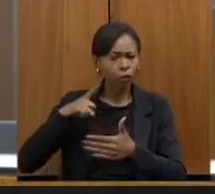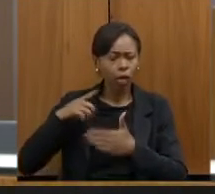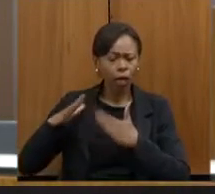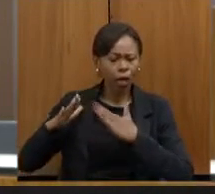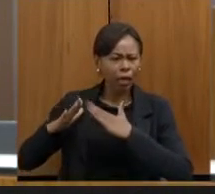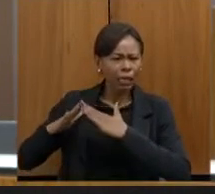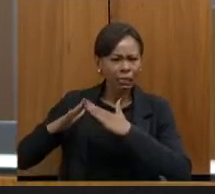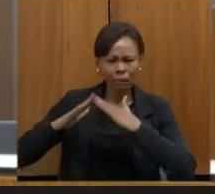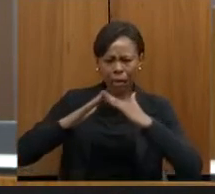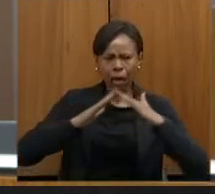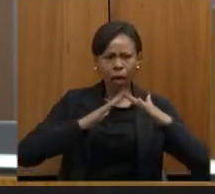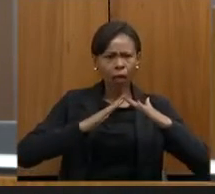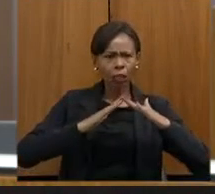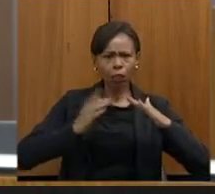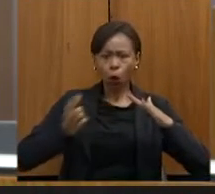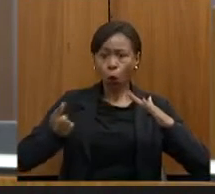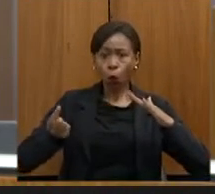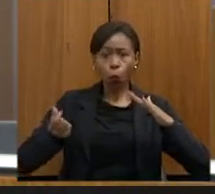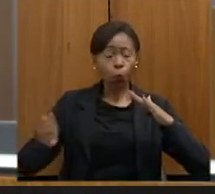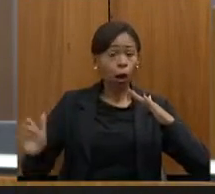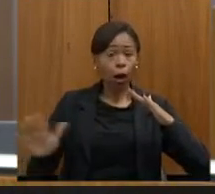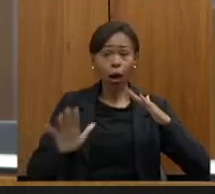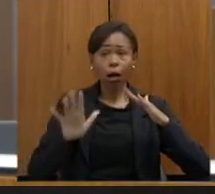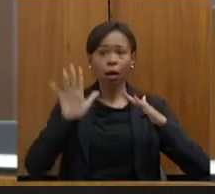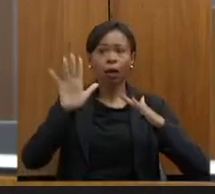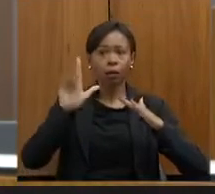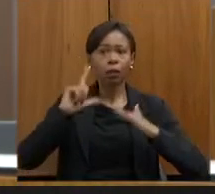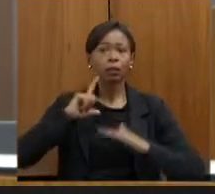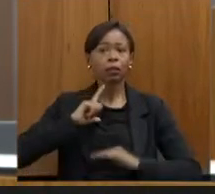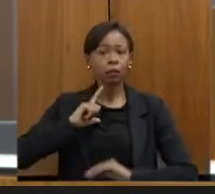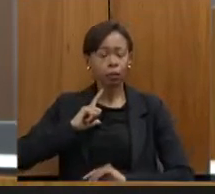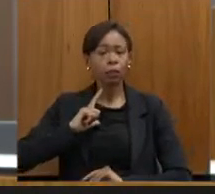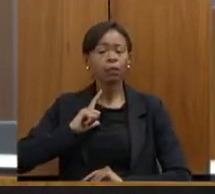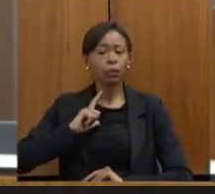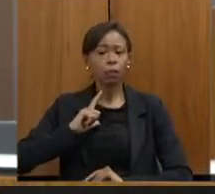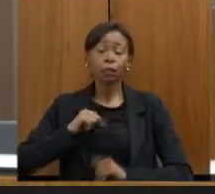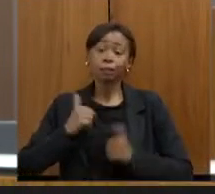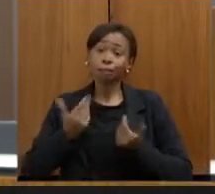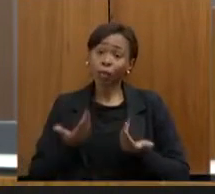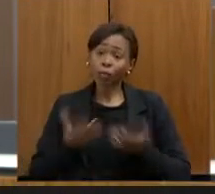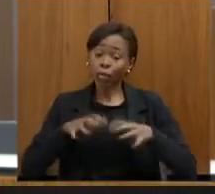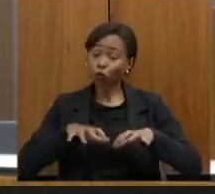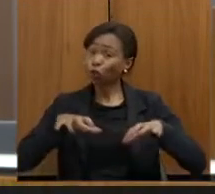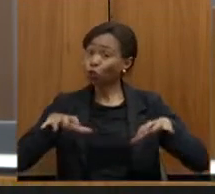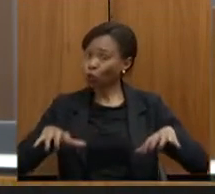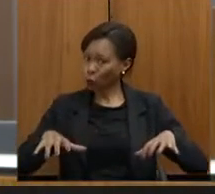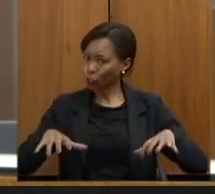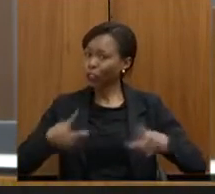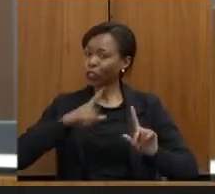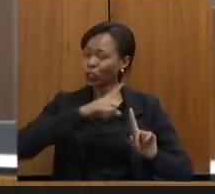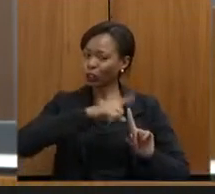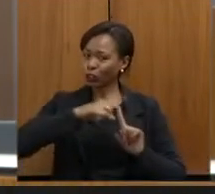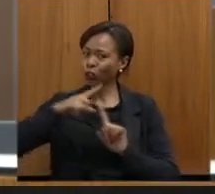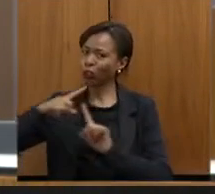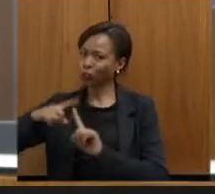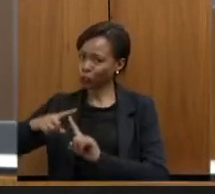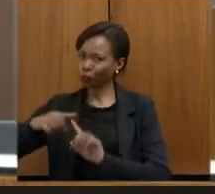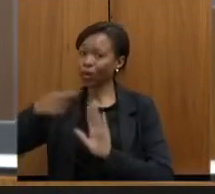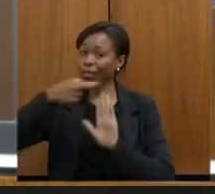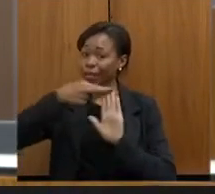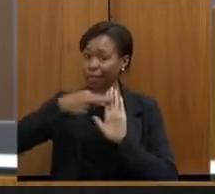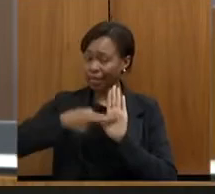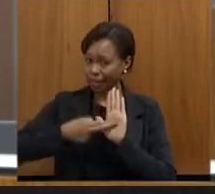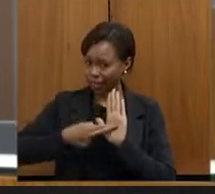caros ali. Então, nós temos duas modalidades de reúbe. Você pode passar para os de inglês? Vou para o próximo slide.